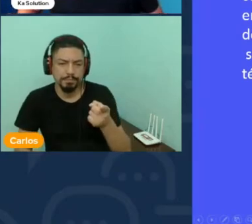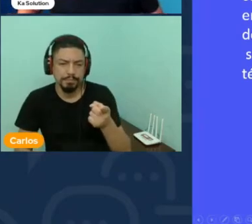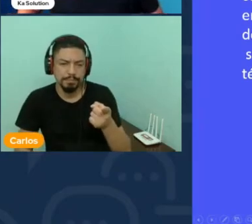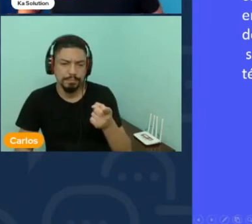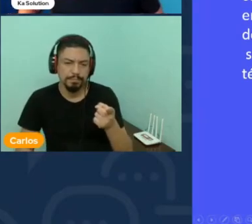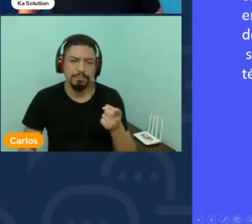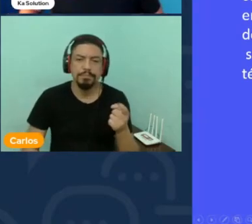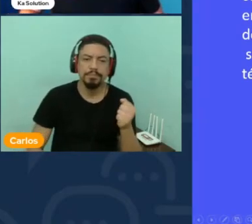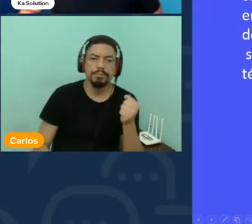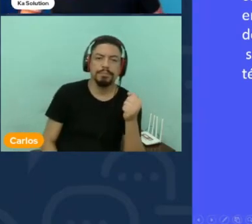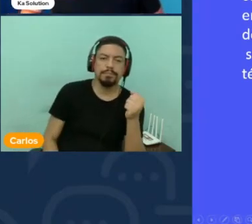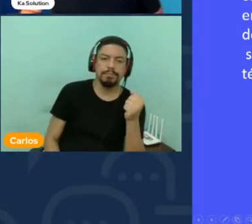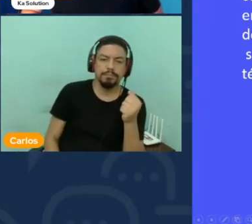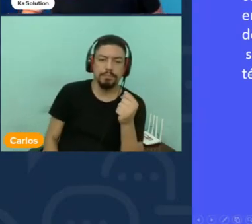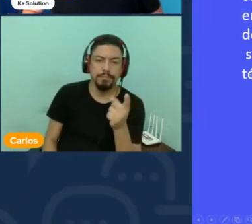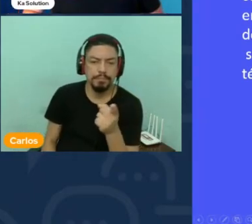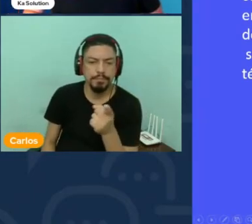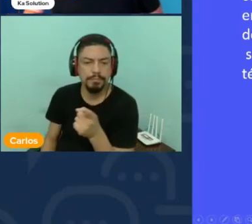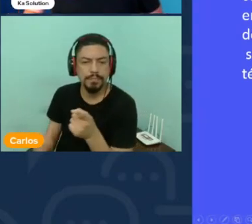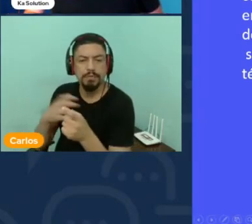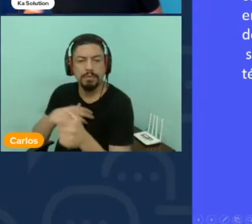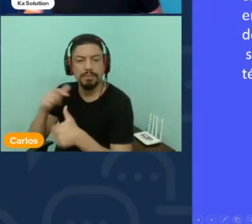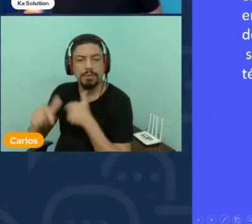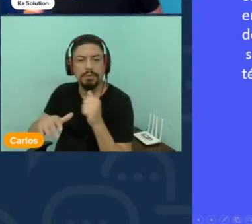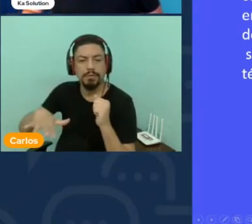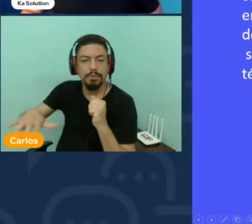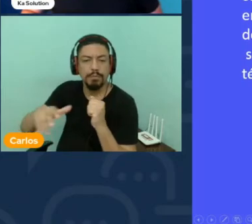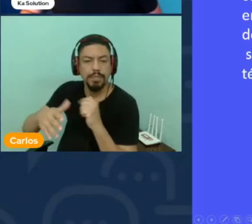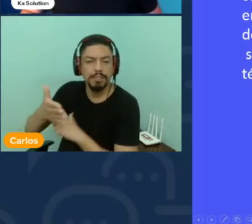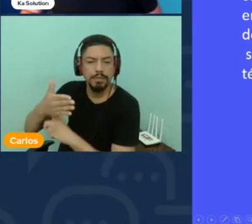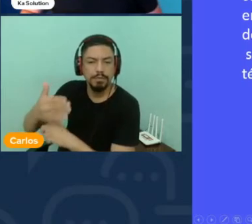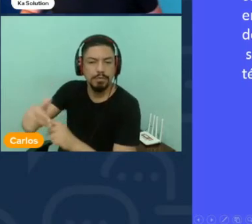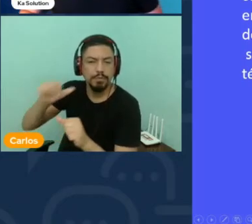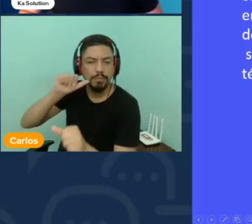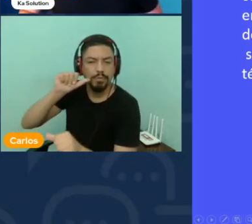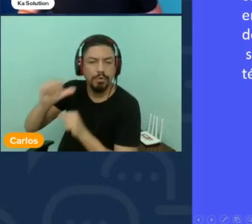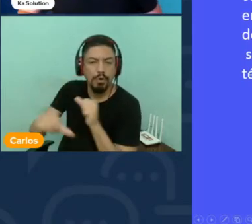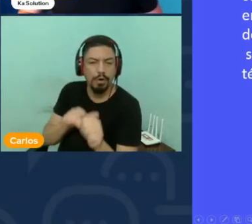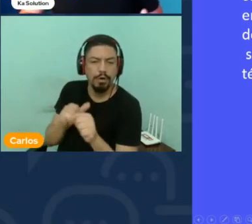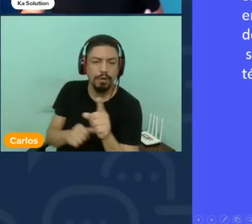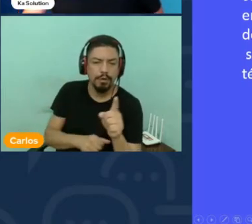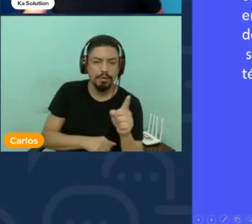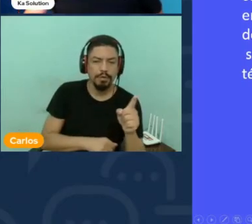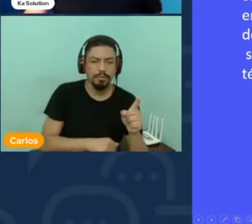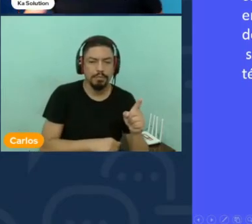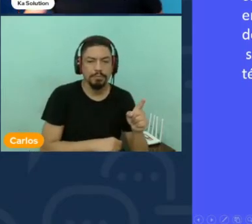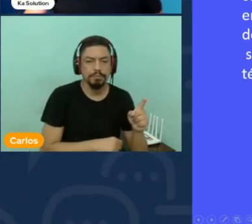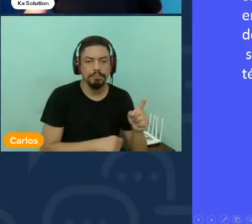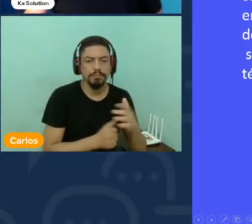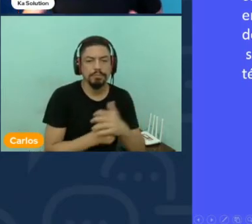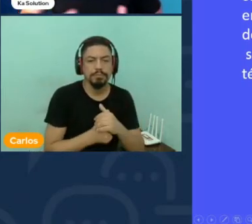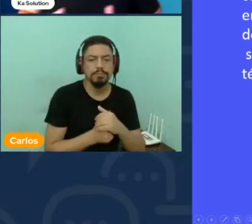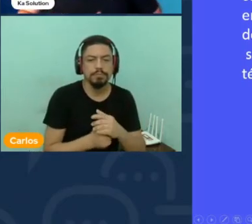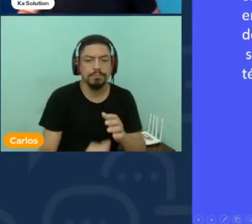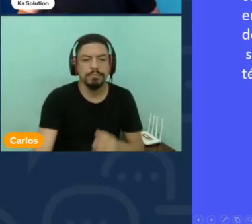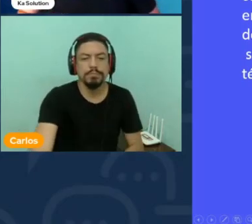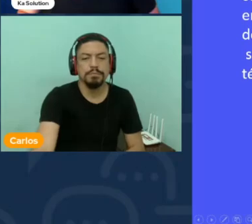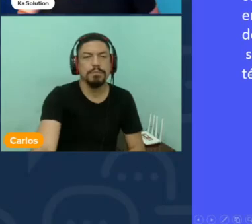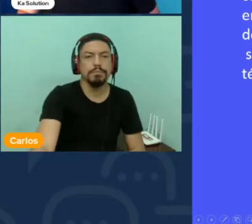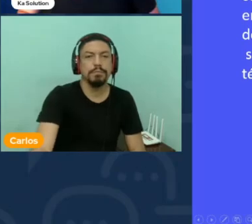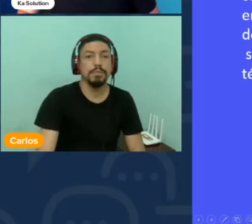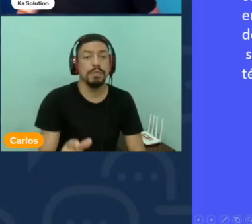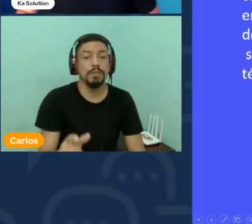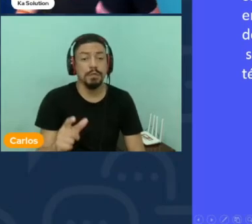que agora a forma de operar o ambiente de tecnologia mudou. Agora não é mais dentro da empresa, agora é na